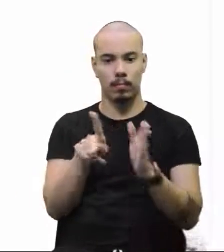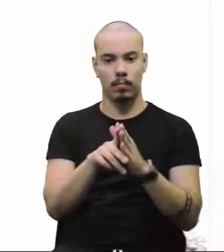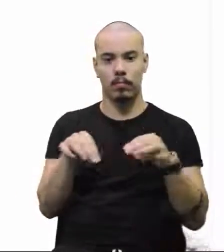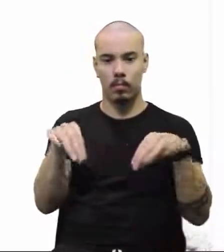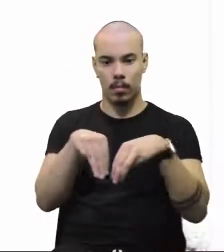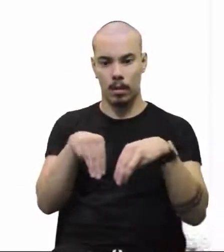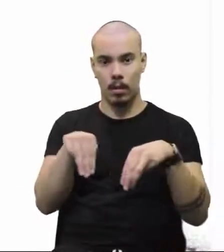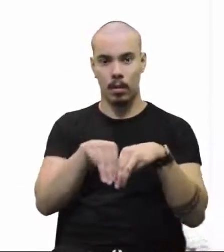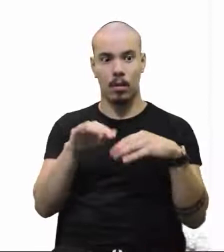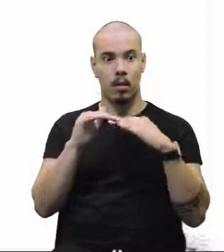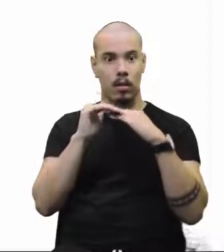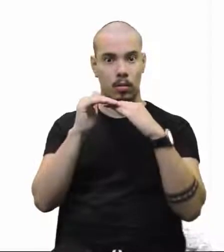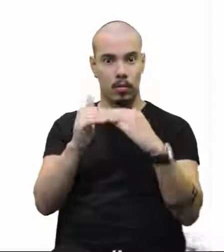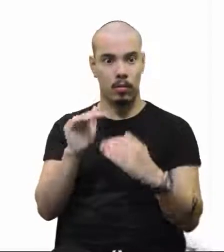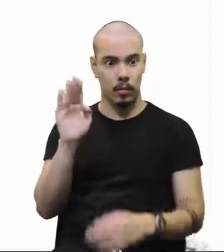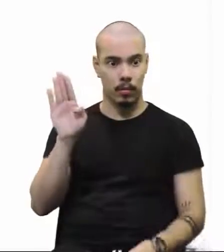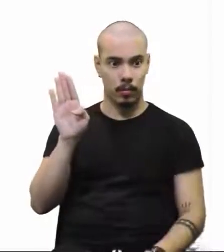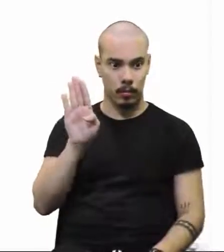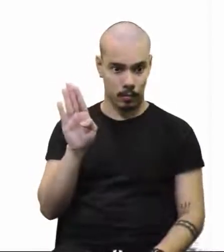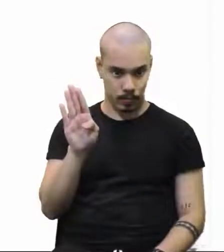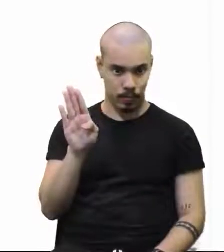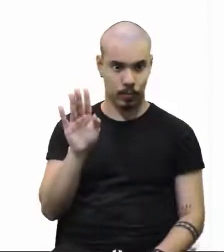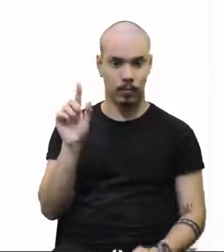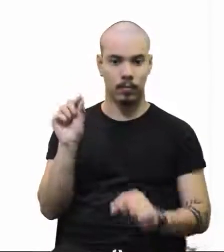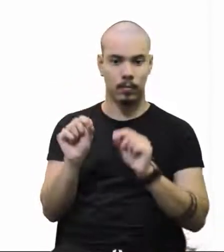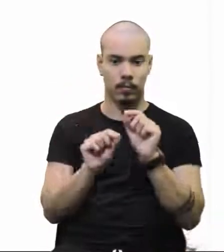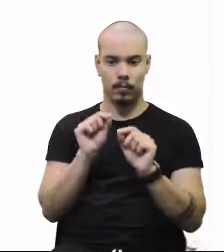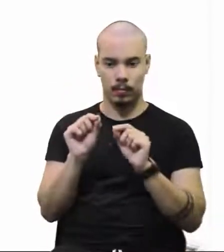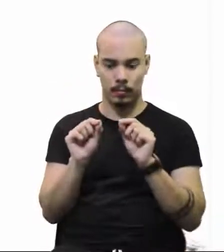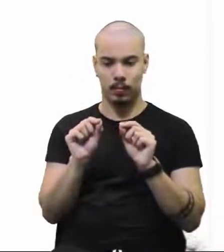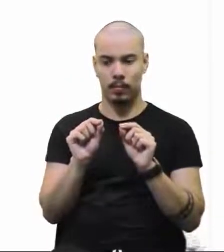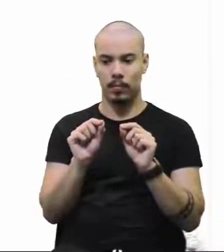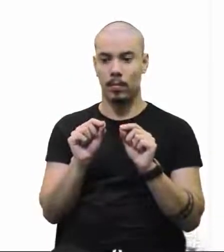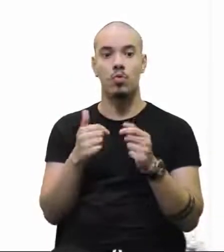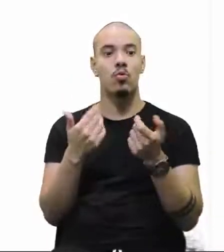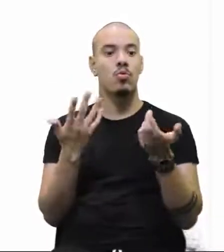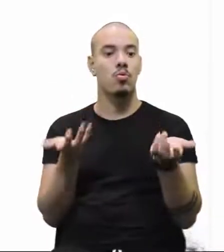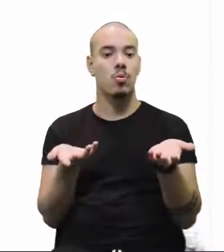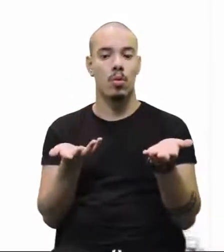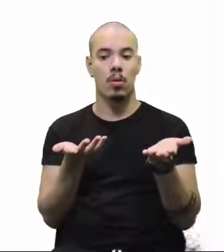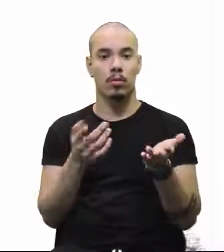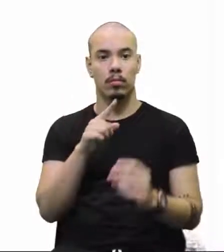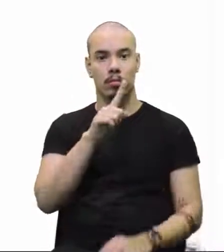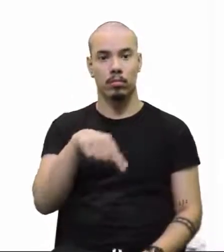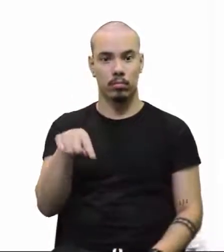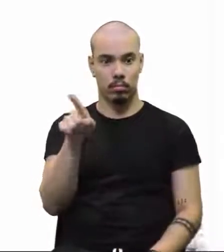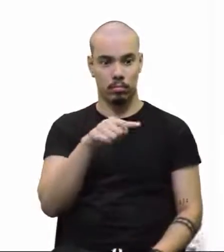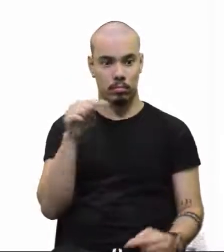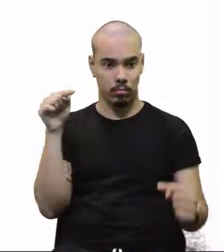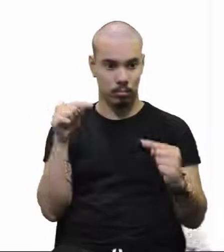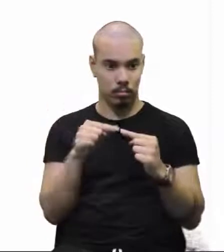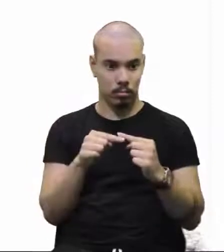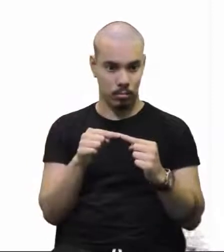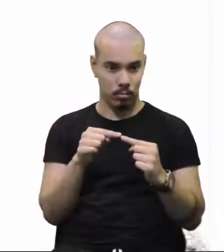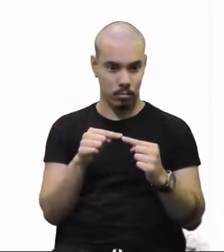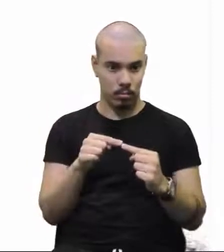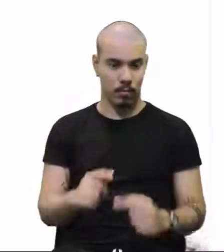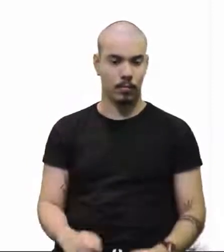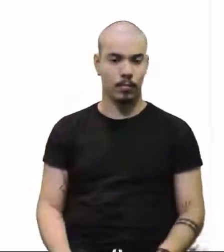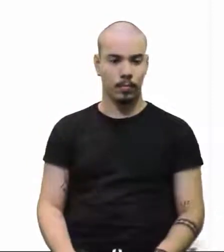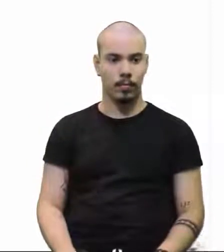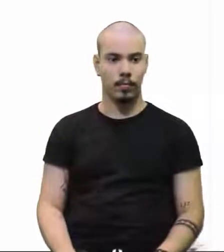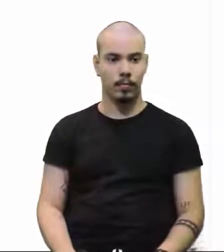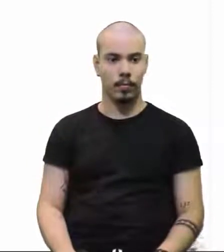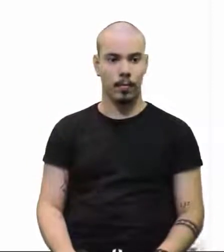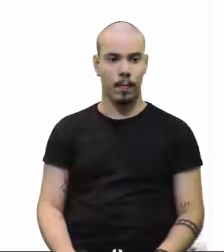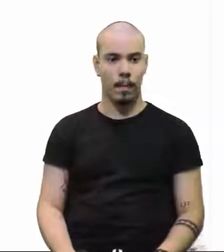magnético uniforme B, E. Então, aí, qual das opções, né? E ela